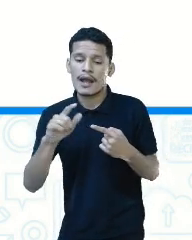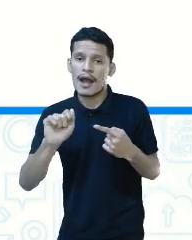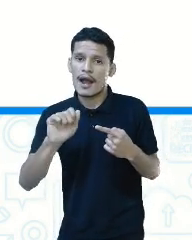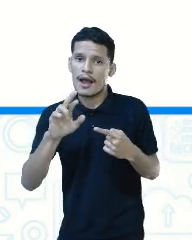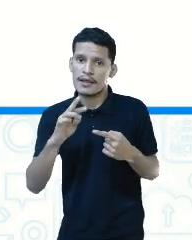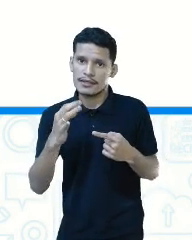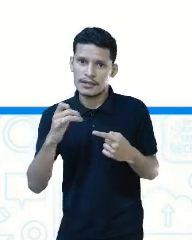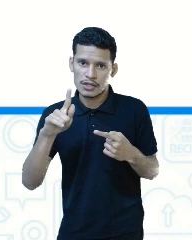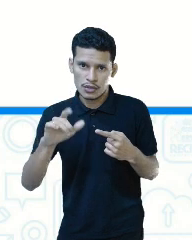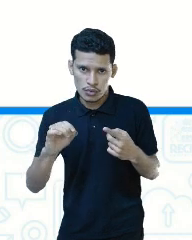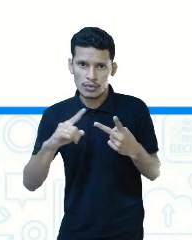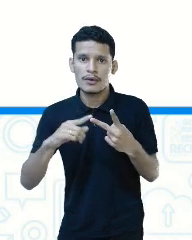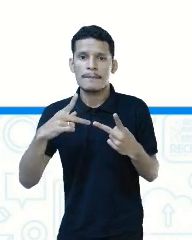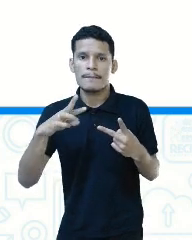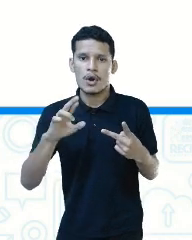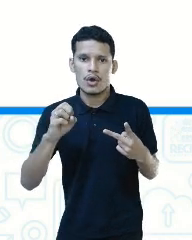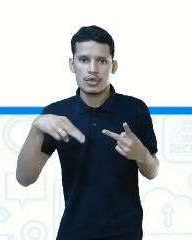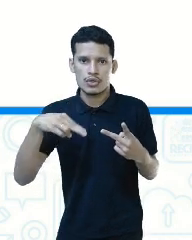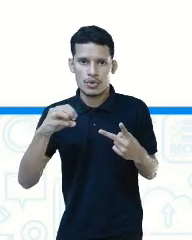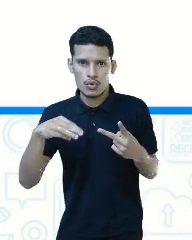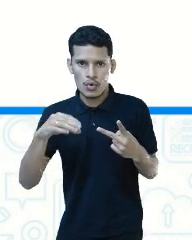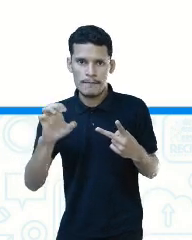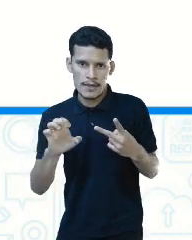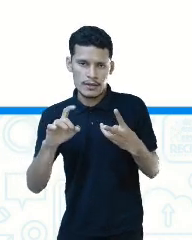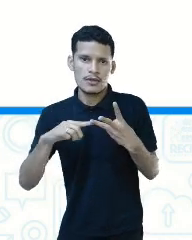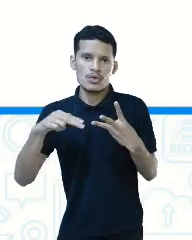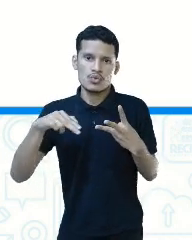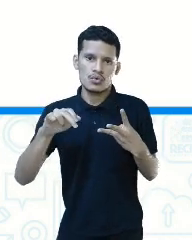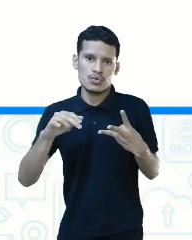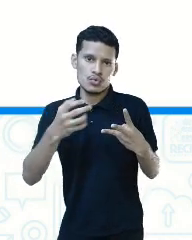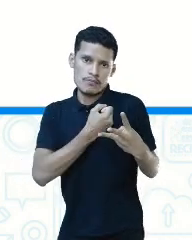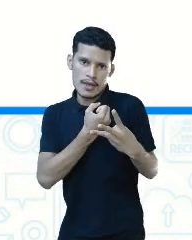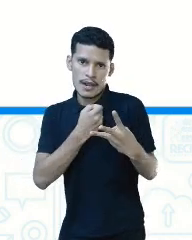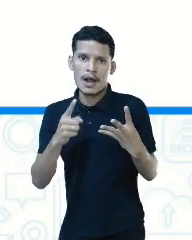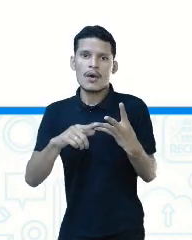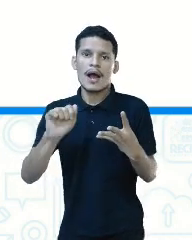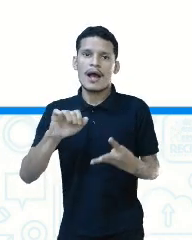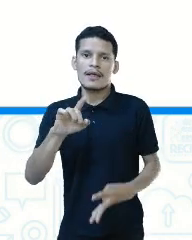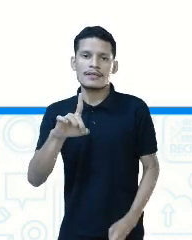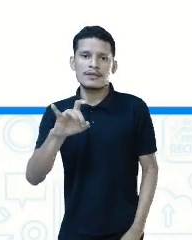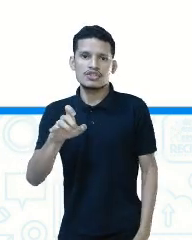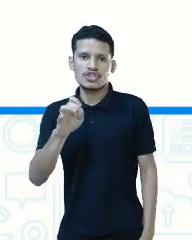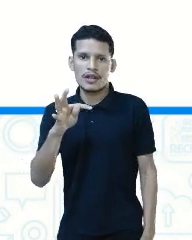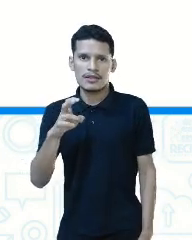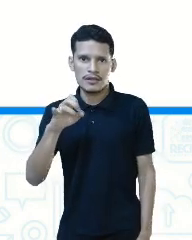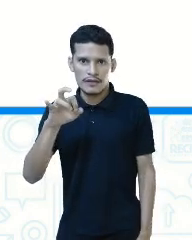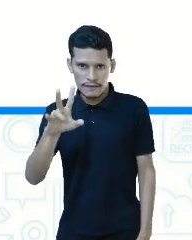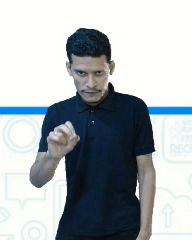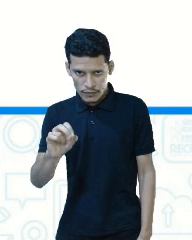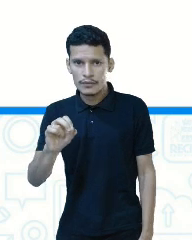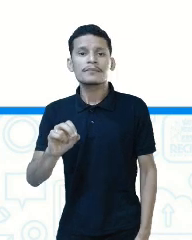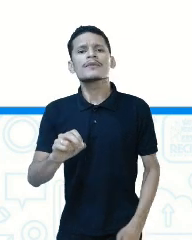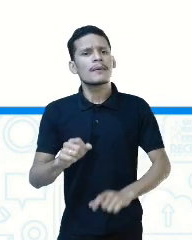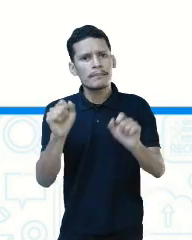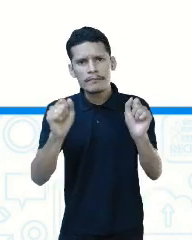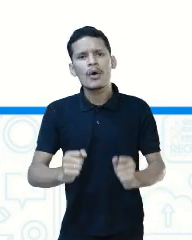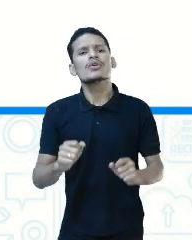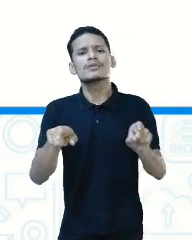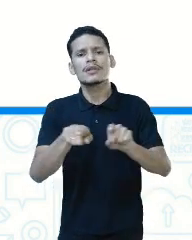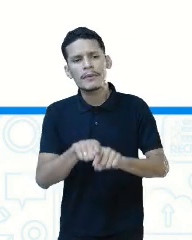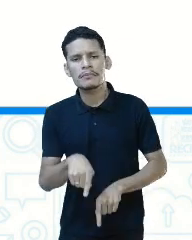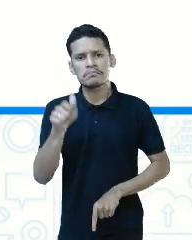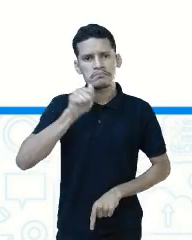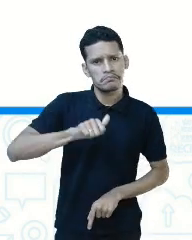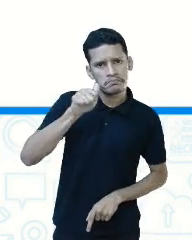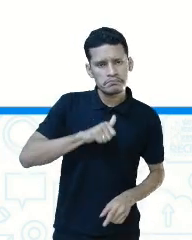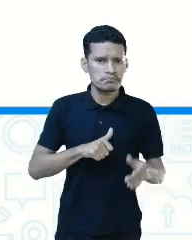e adjetivo. Quanto ao gênero também, ele pode combinar, é o acordo entre eles, masculino ou feminino e um